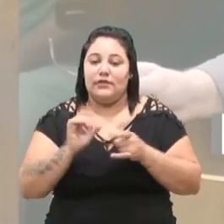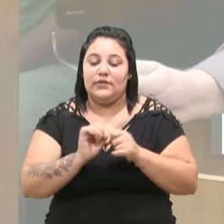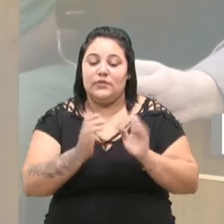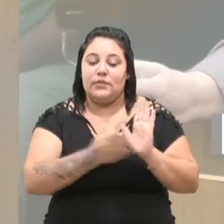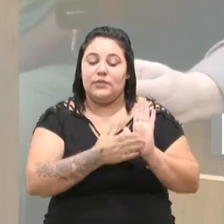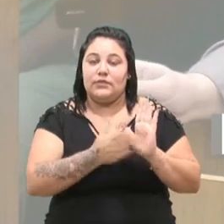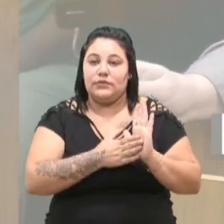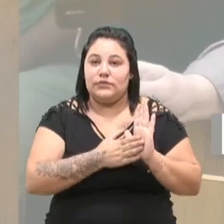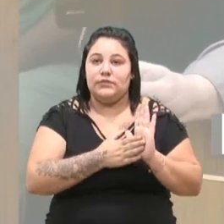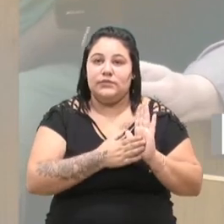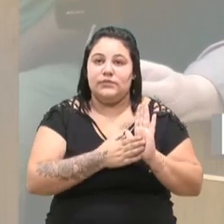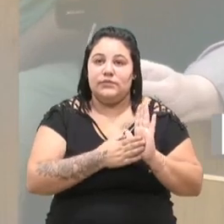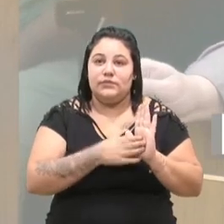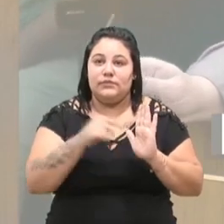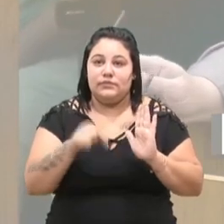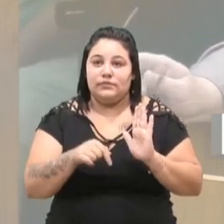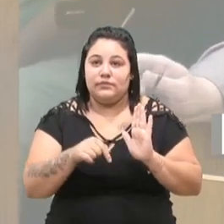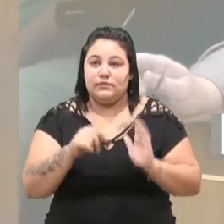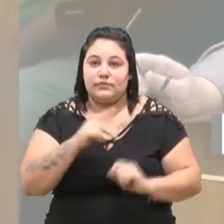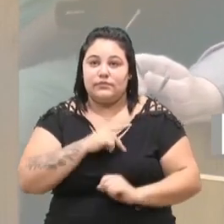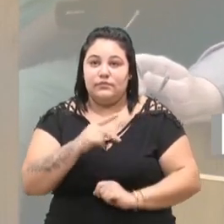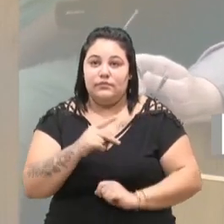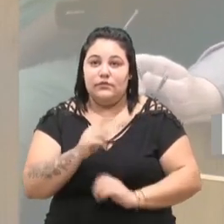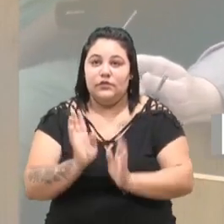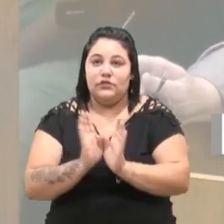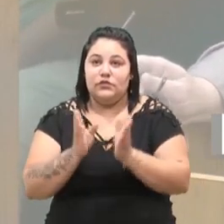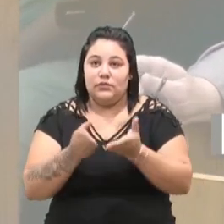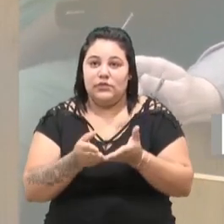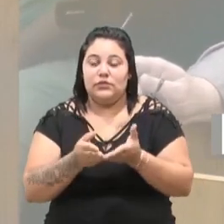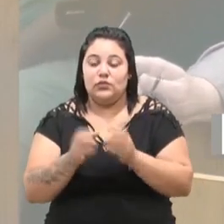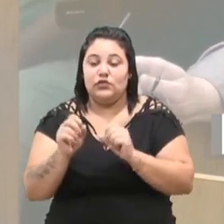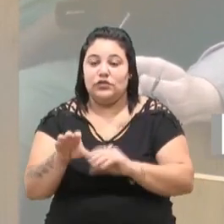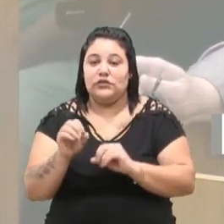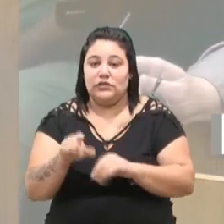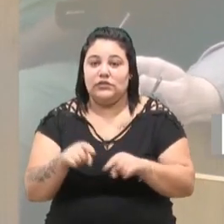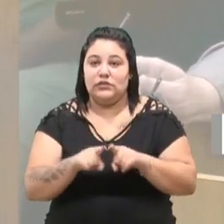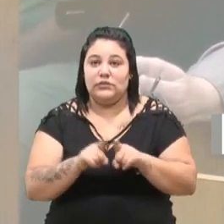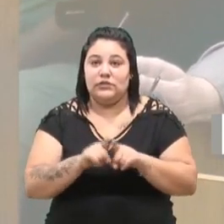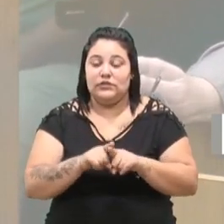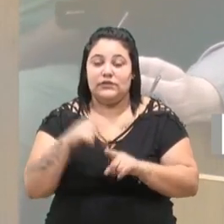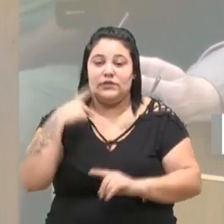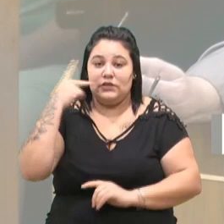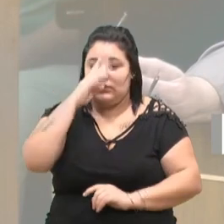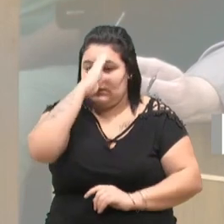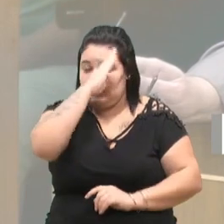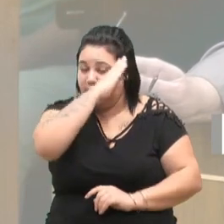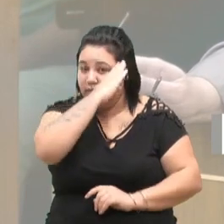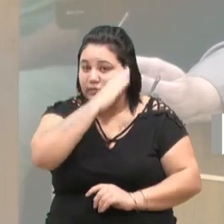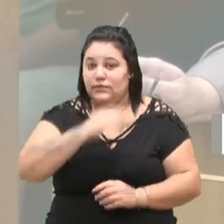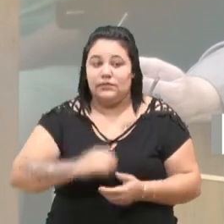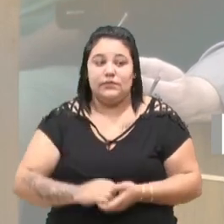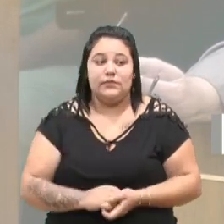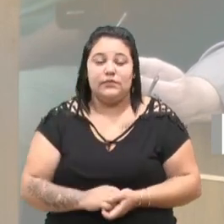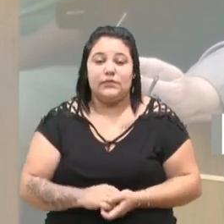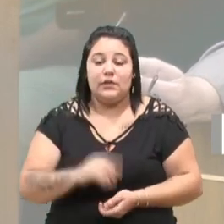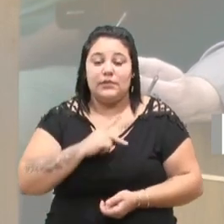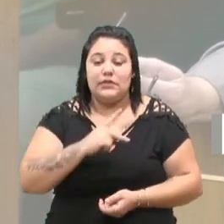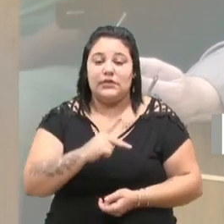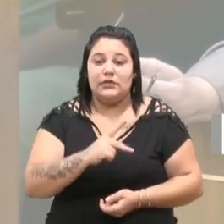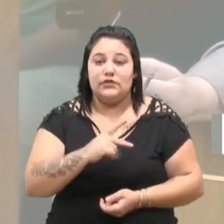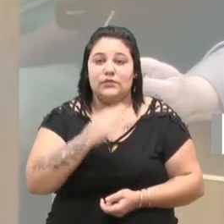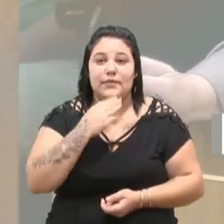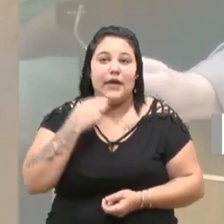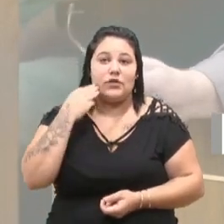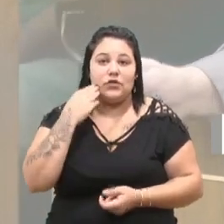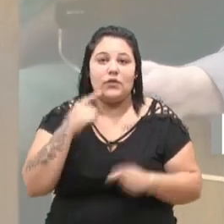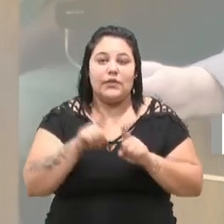casa, ao presidente da Comissão de Educação, vereador Bressan, a presidente da casa,